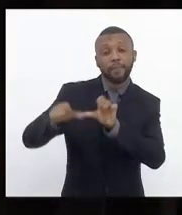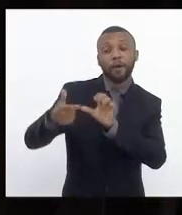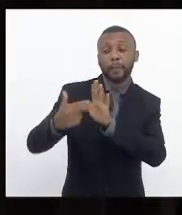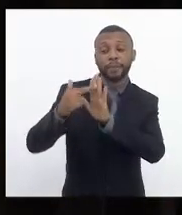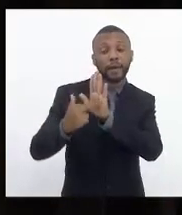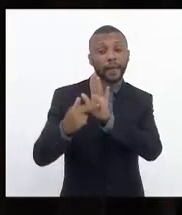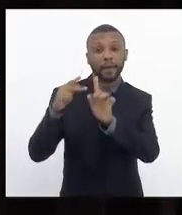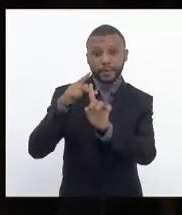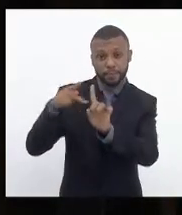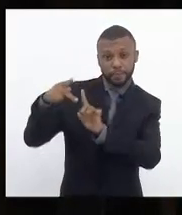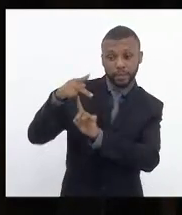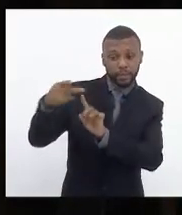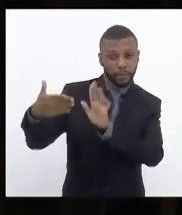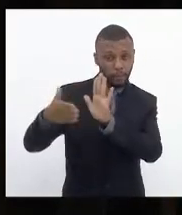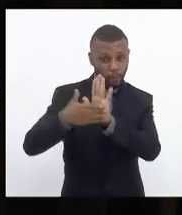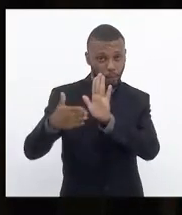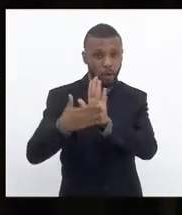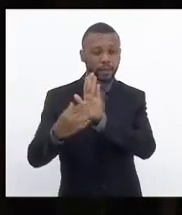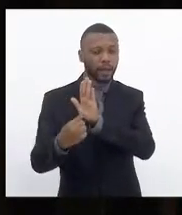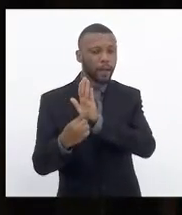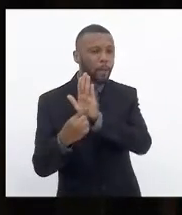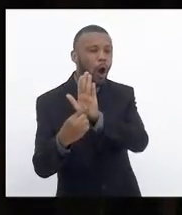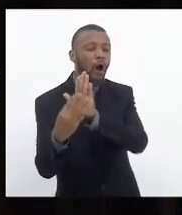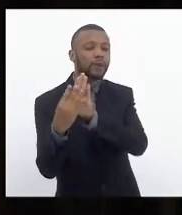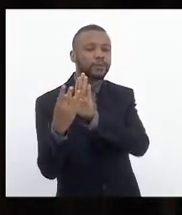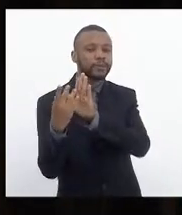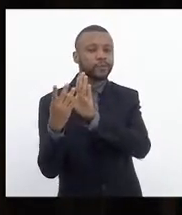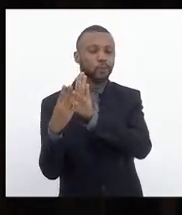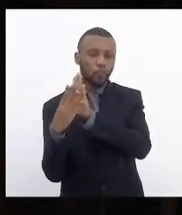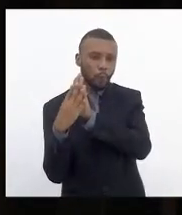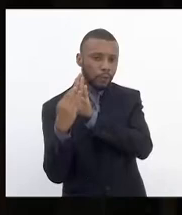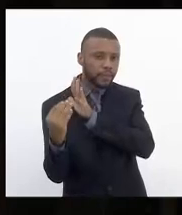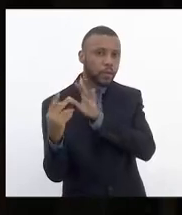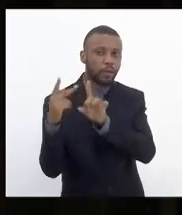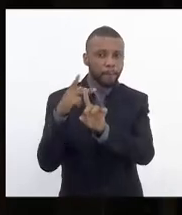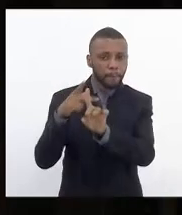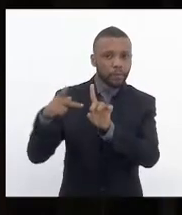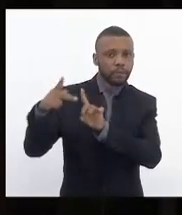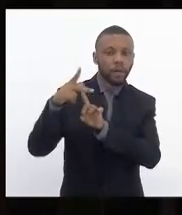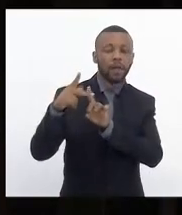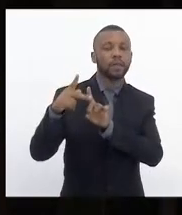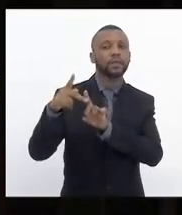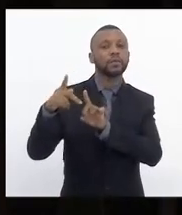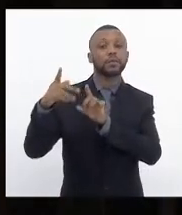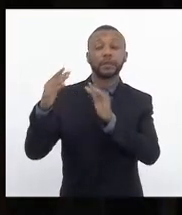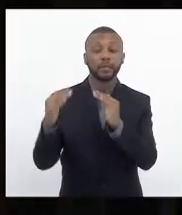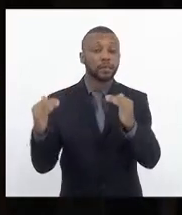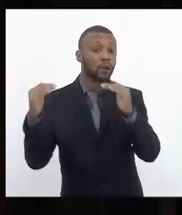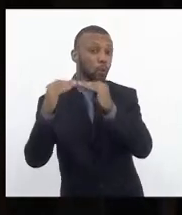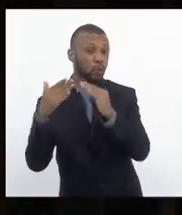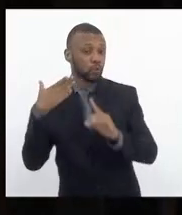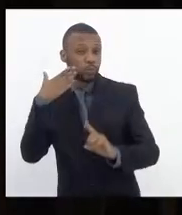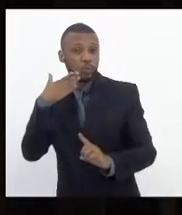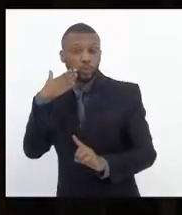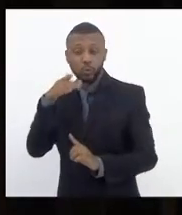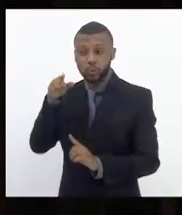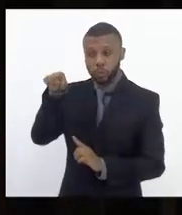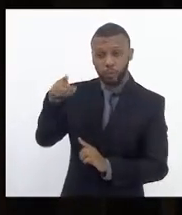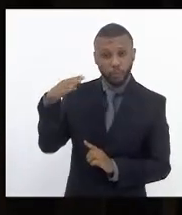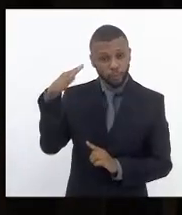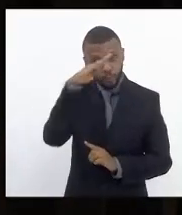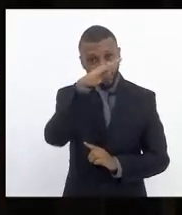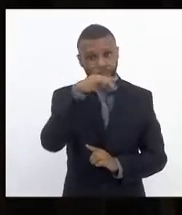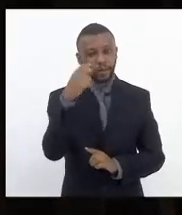proposta ela e os moldes previdenciários do presidente bolsonaro Vocês já viram a